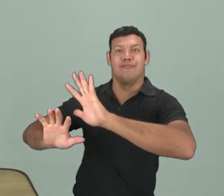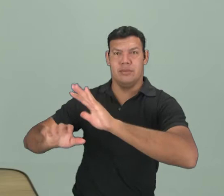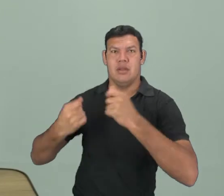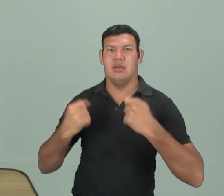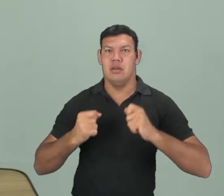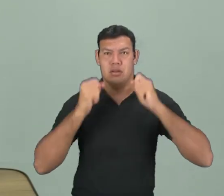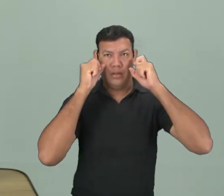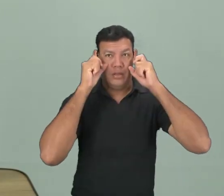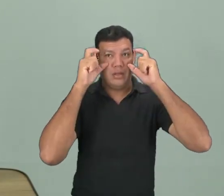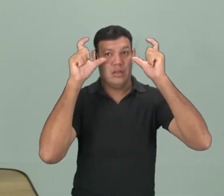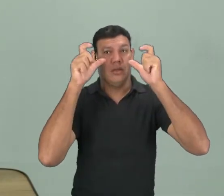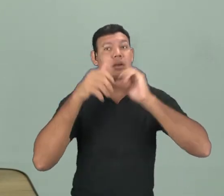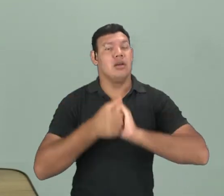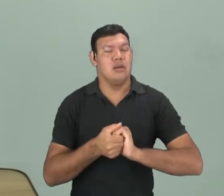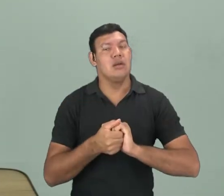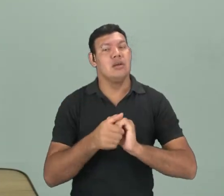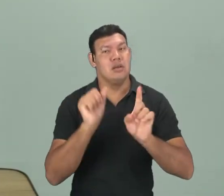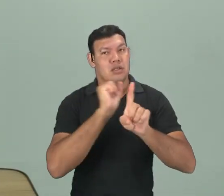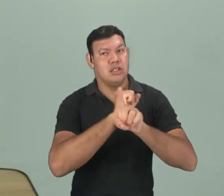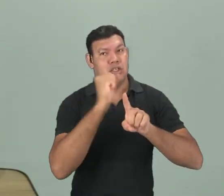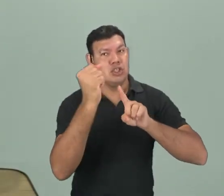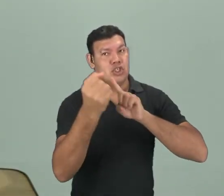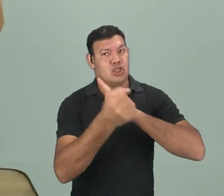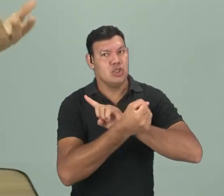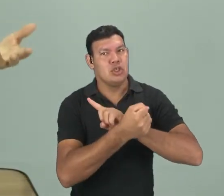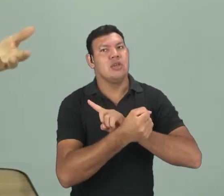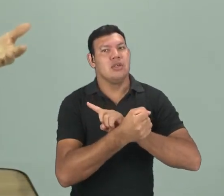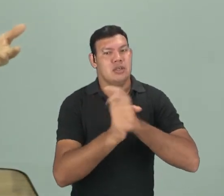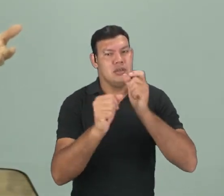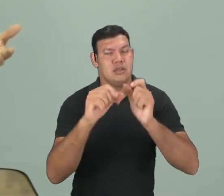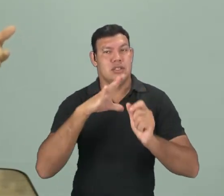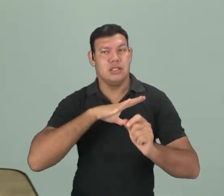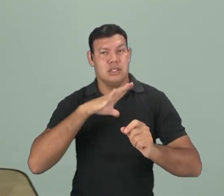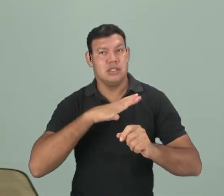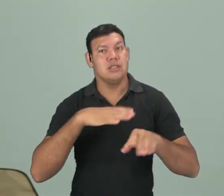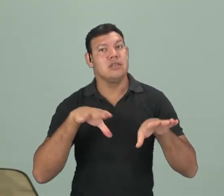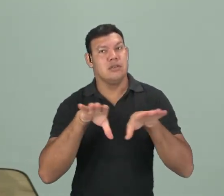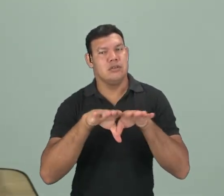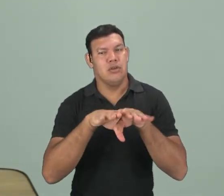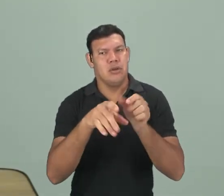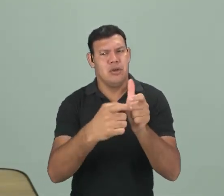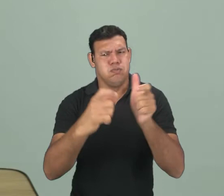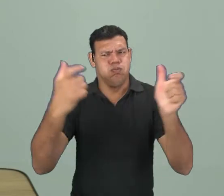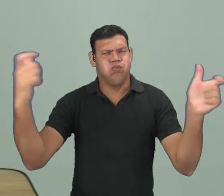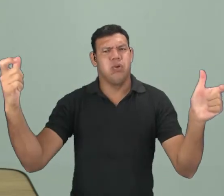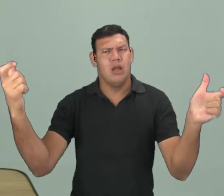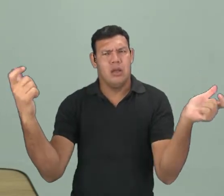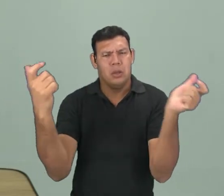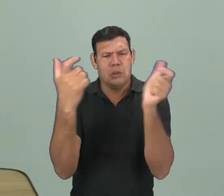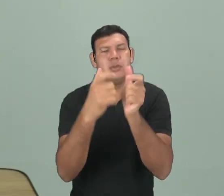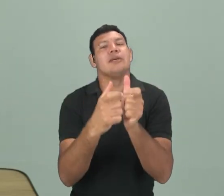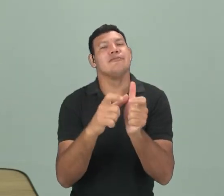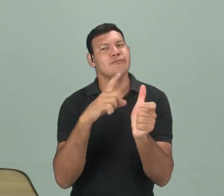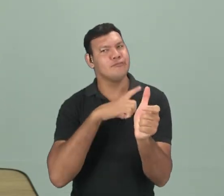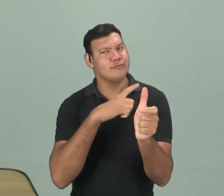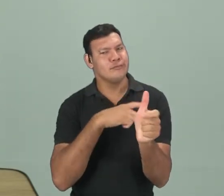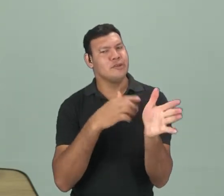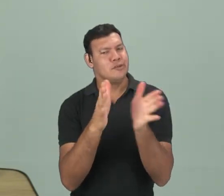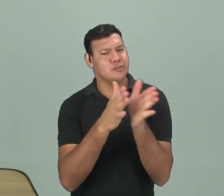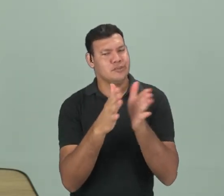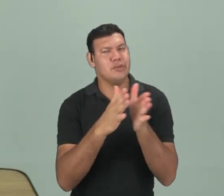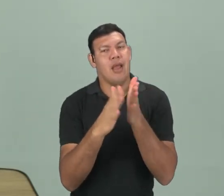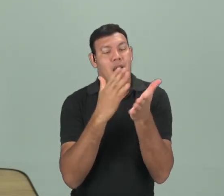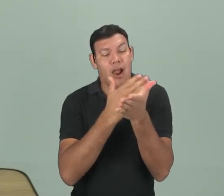isso. Mas todas as cidades, que a gente vê grandes cidades, até pequenas cidades, elas passaram por esse processo, onde elas